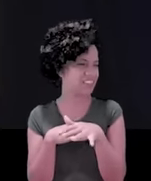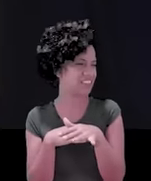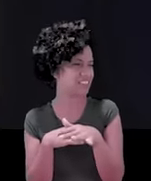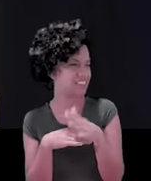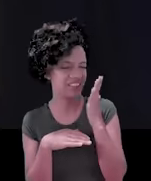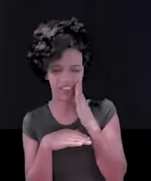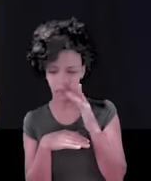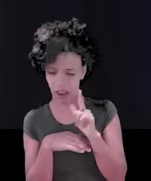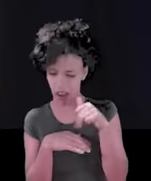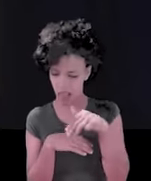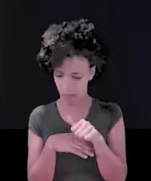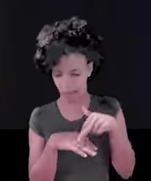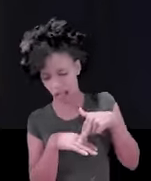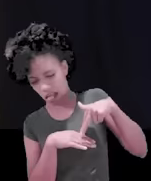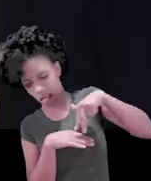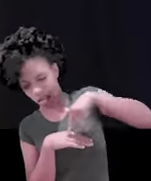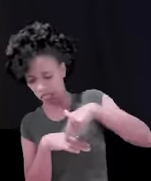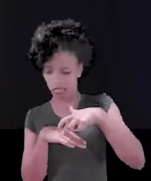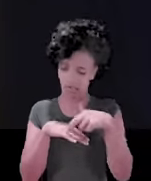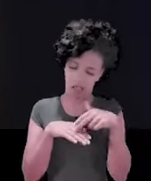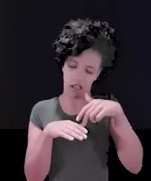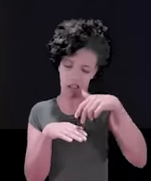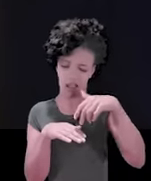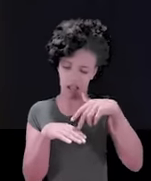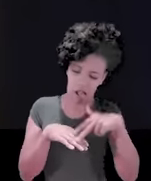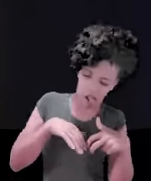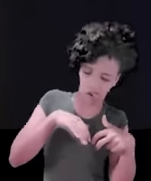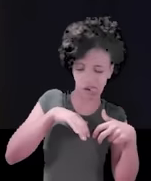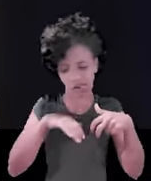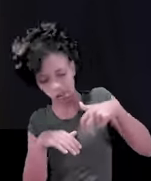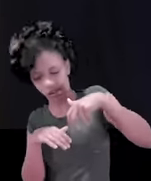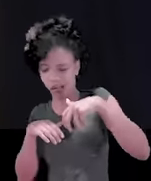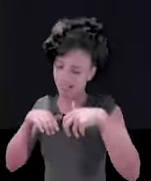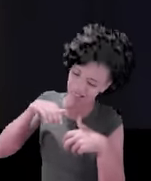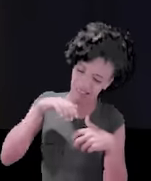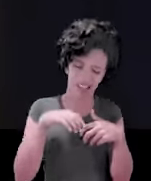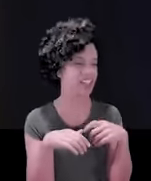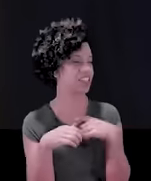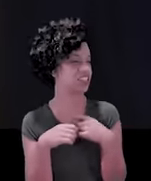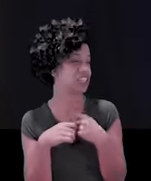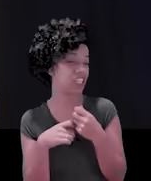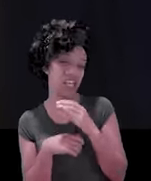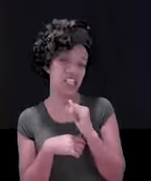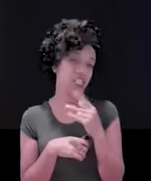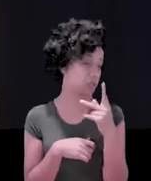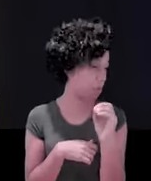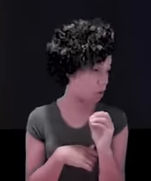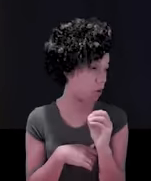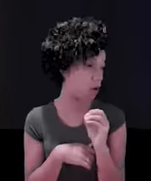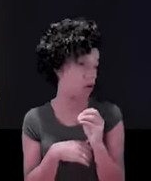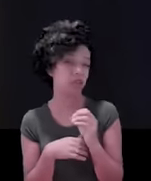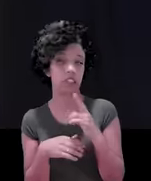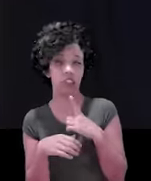tipo lama eu pisava meu pé afundava até aqui assim é eu te amo Cipó é